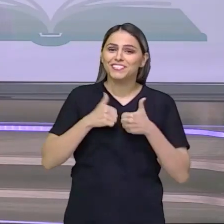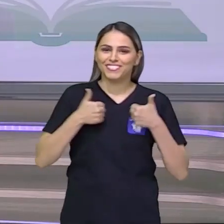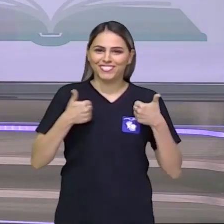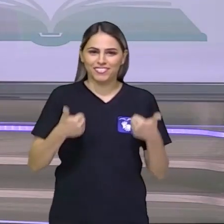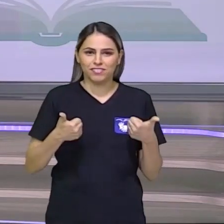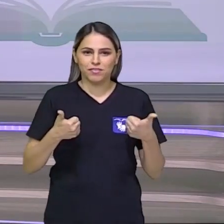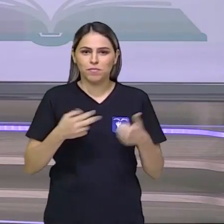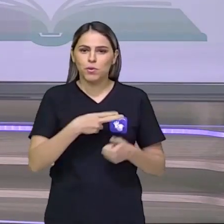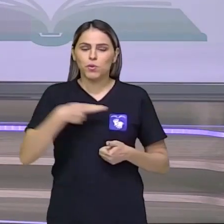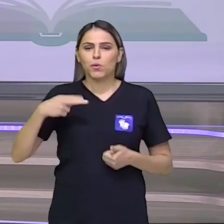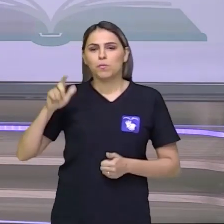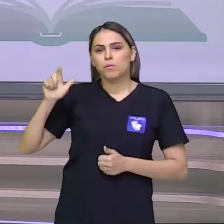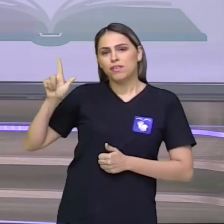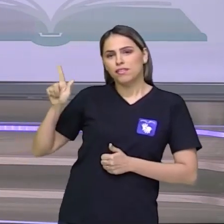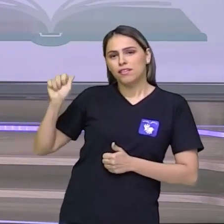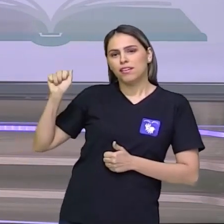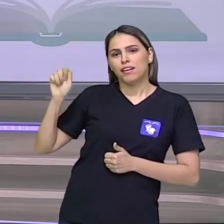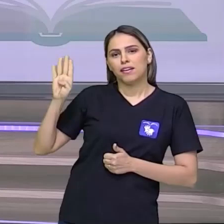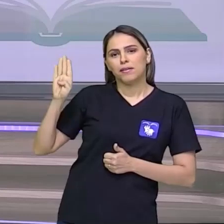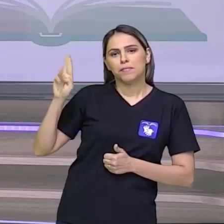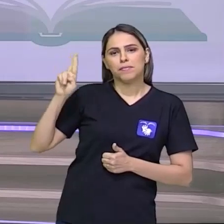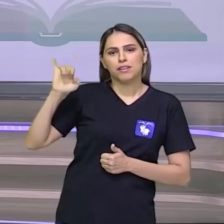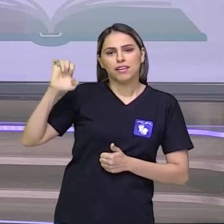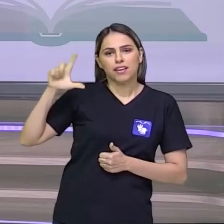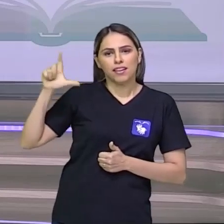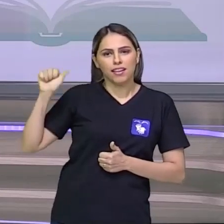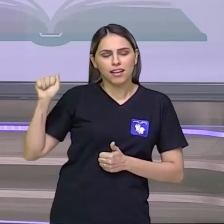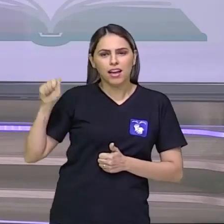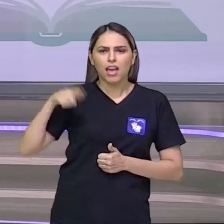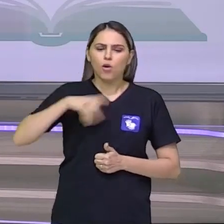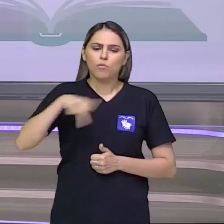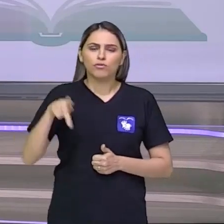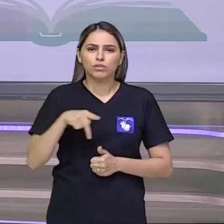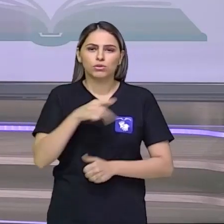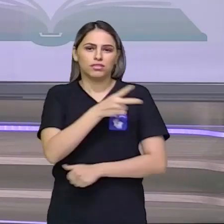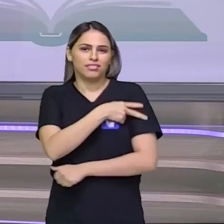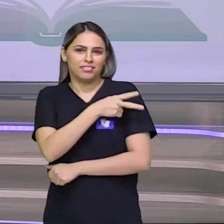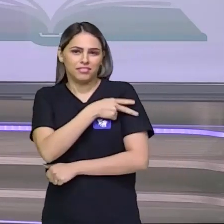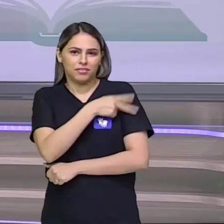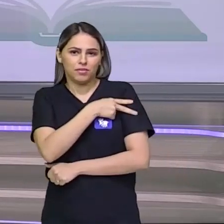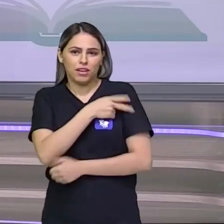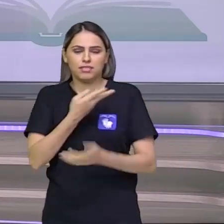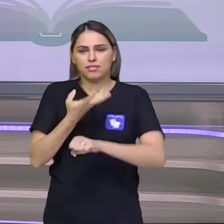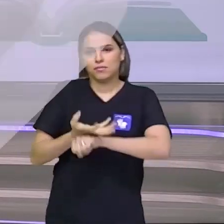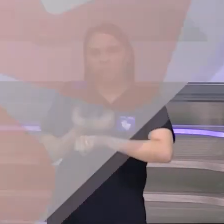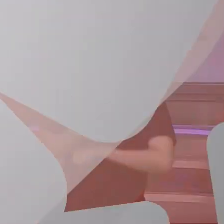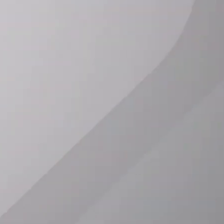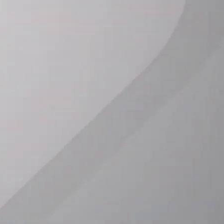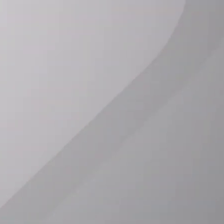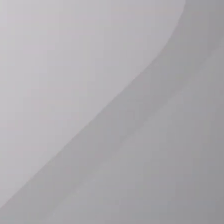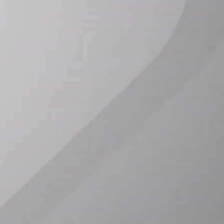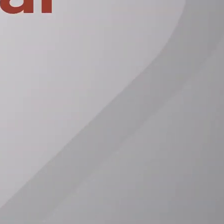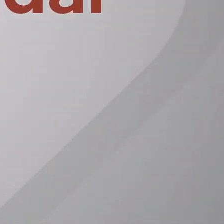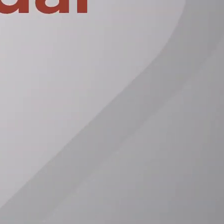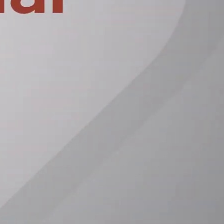tudo bem? Meu nome é Gabriela, sou professora do 2º ano de língua portuguesa. Vamos estudar?